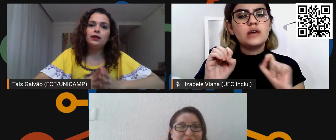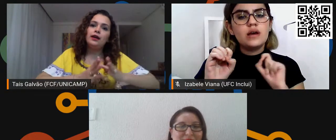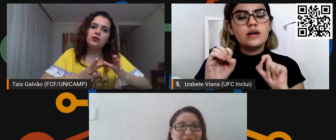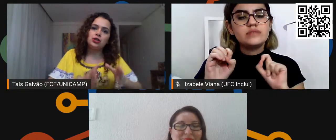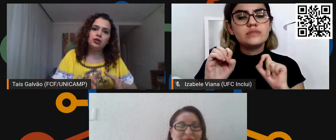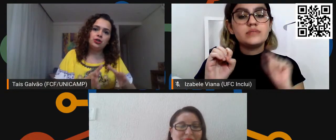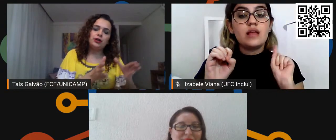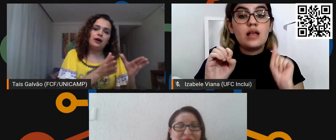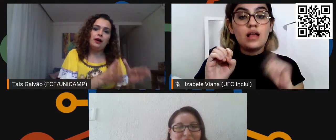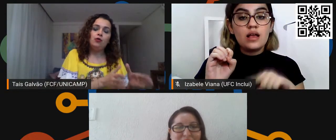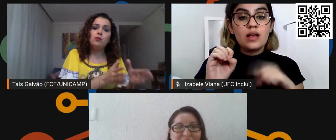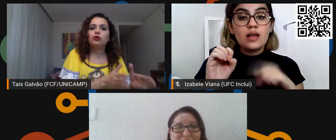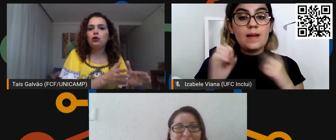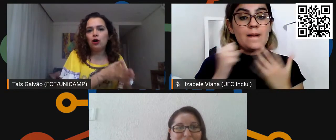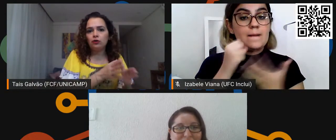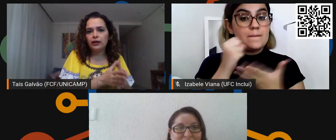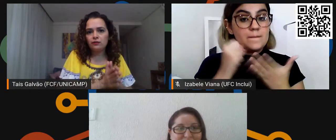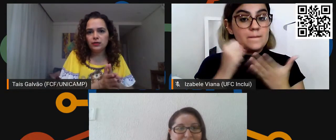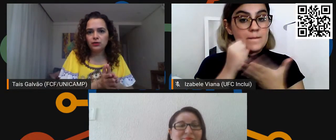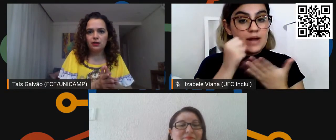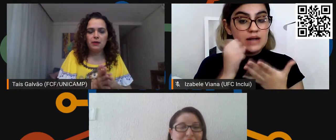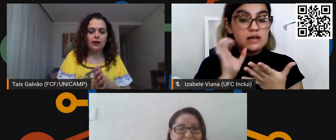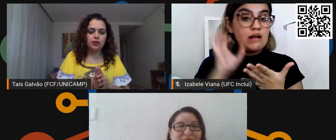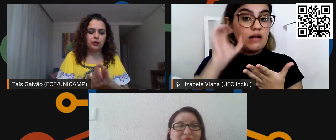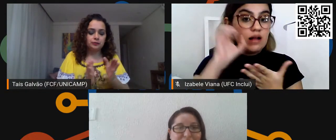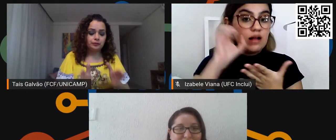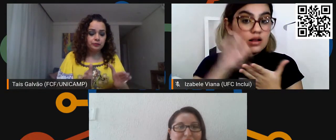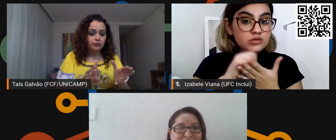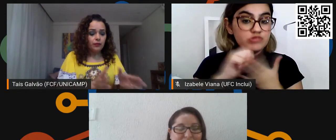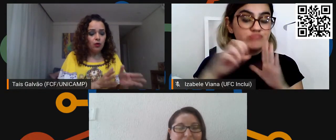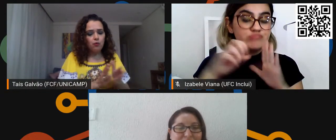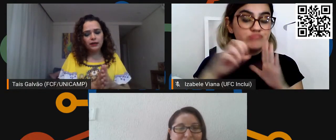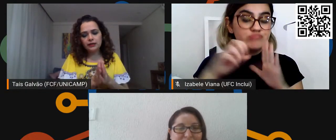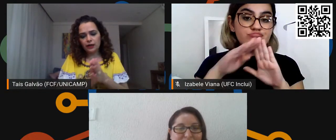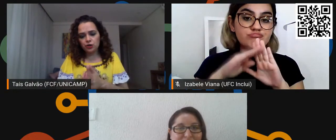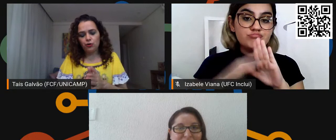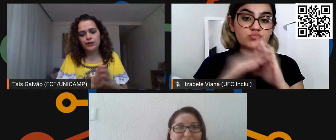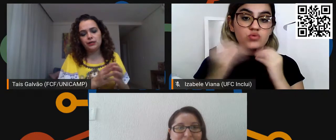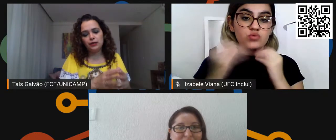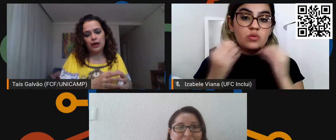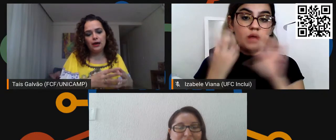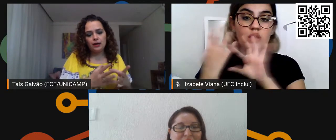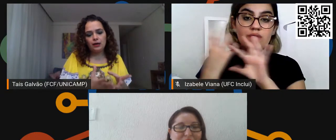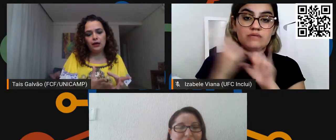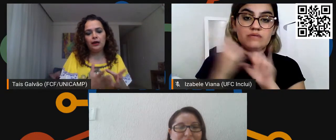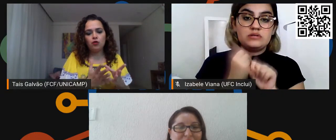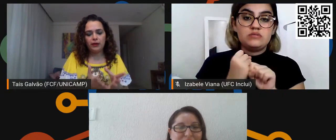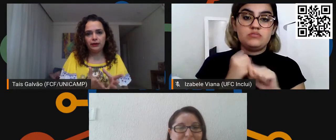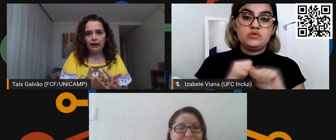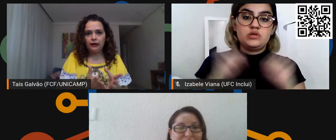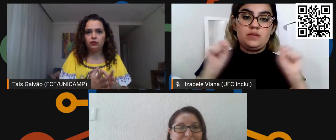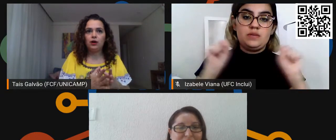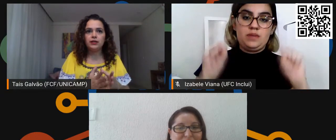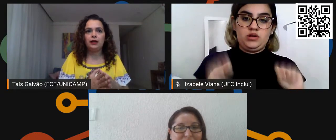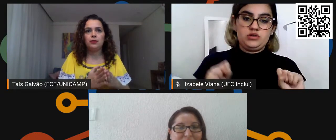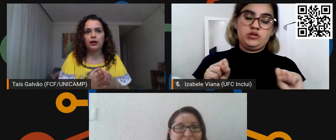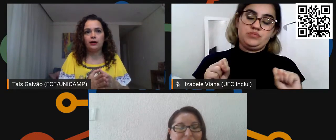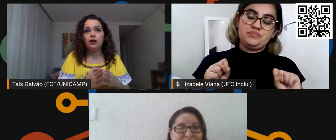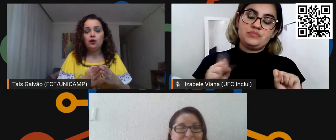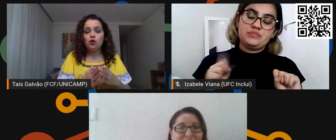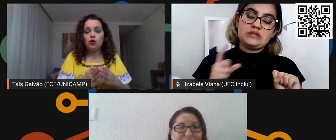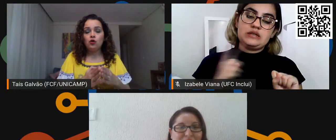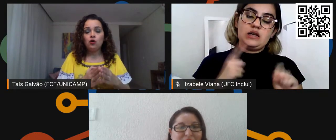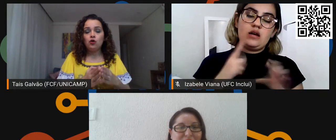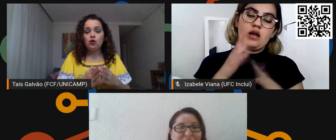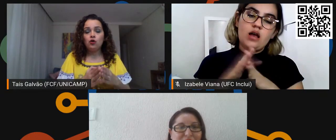base que registra o protocolo da revisão sistemática. Uma das questões que é recomendado ao se